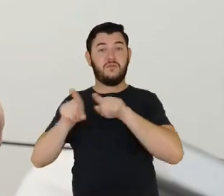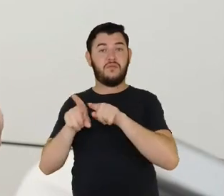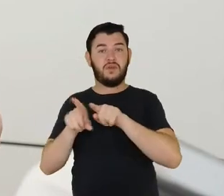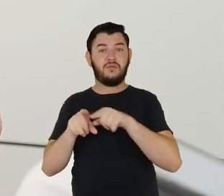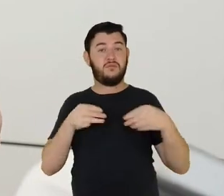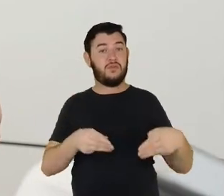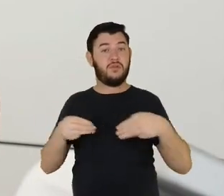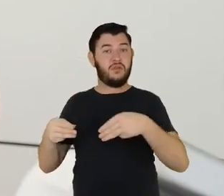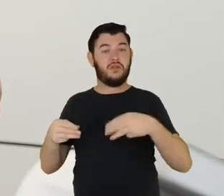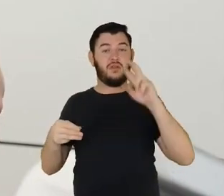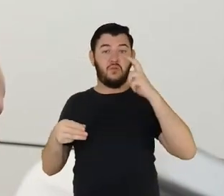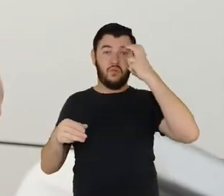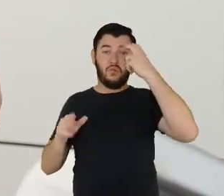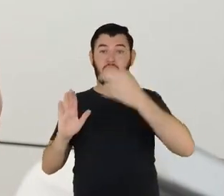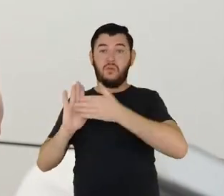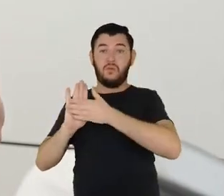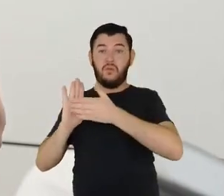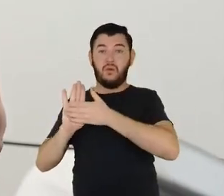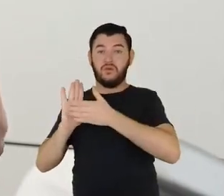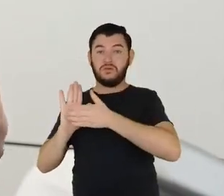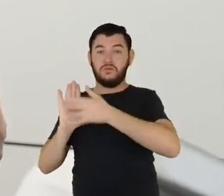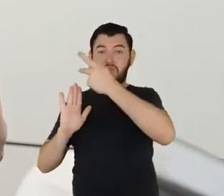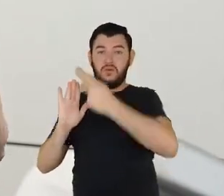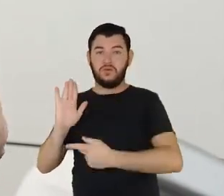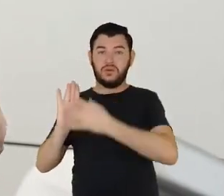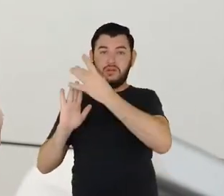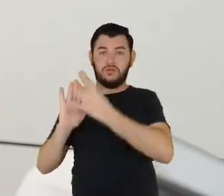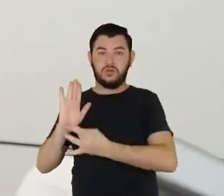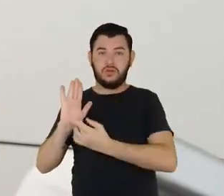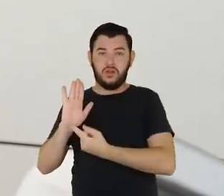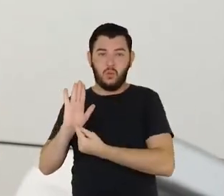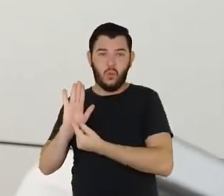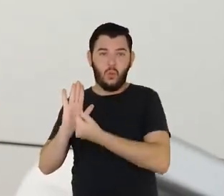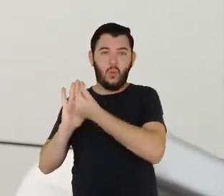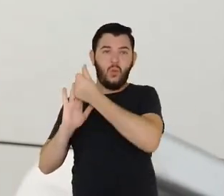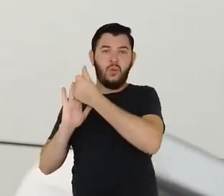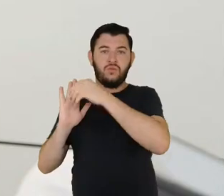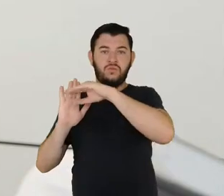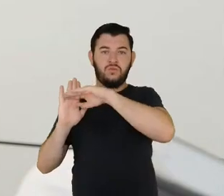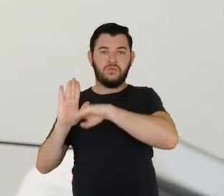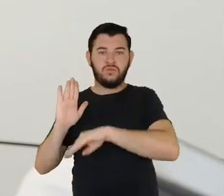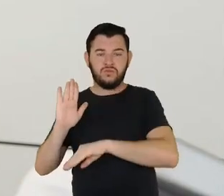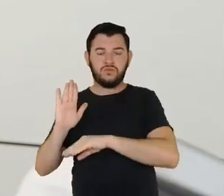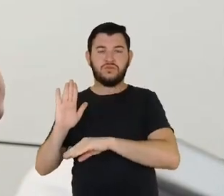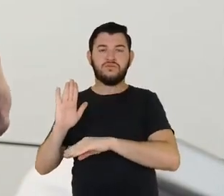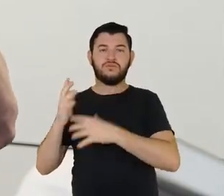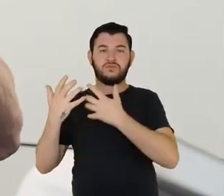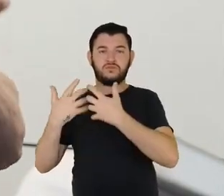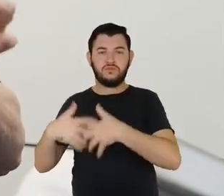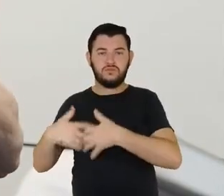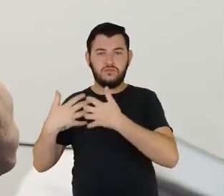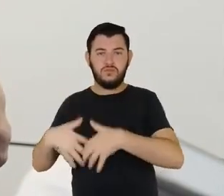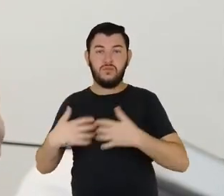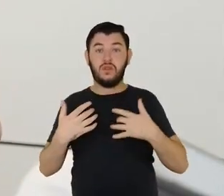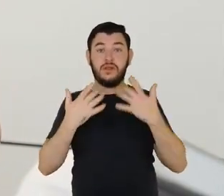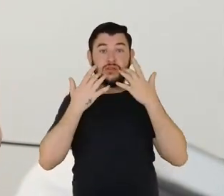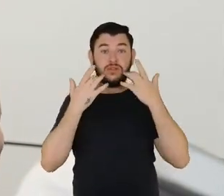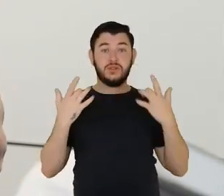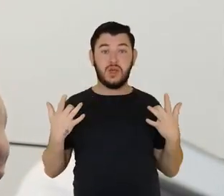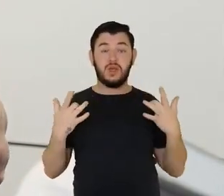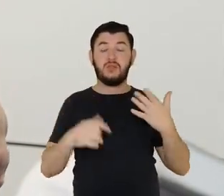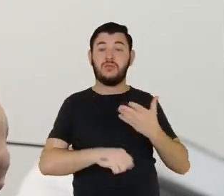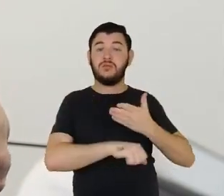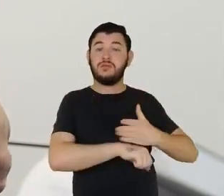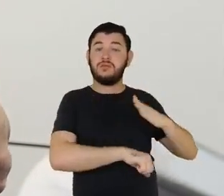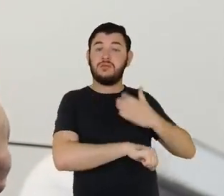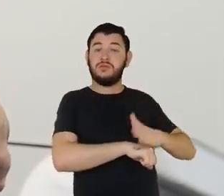seu orçamento, você detalha todo o funcionamento da sua peça, quando é que você vai ensaiar, quem é o elenco, tem que pegar